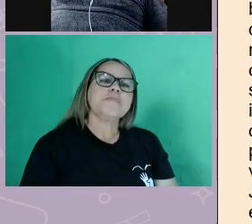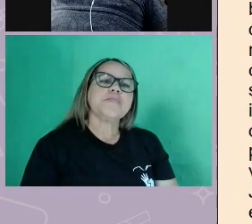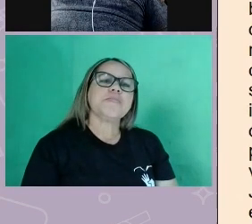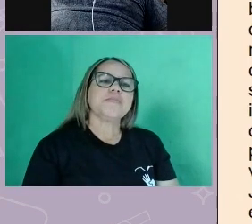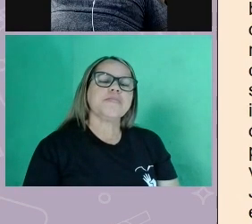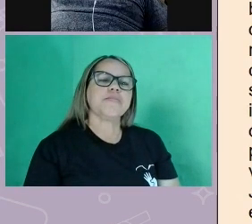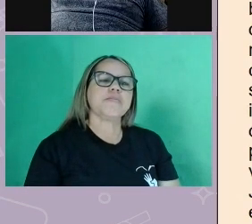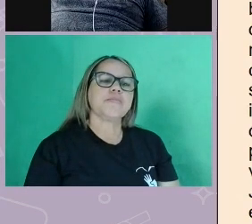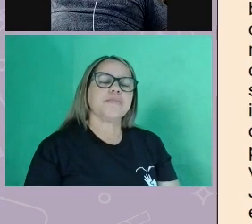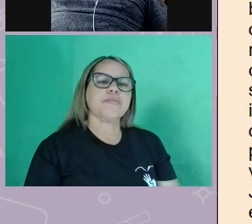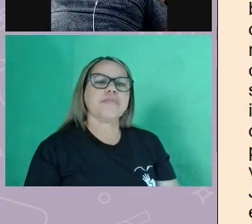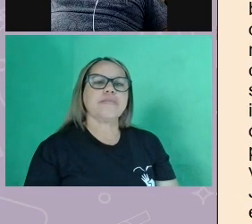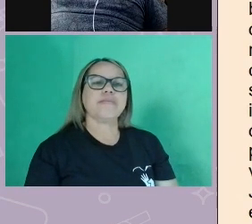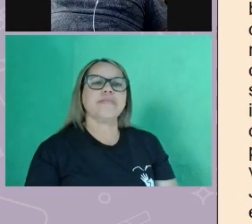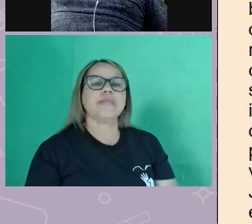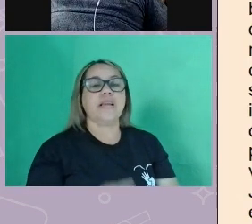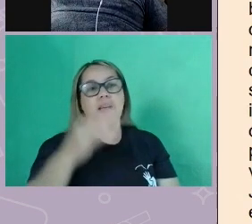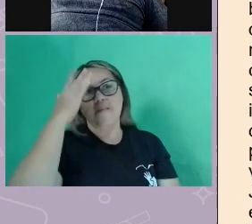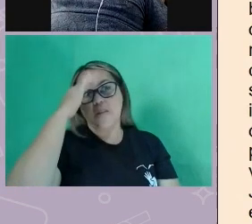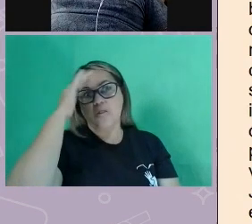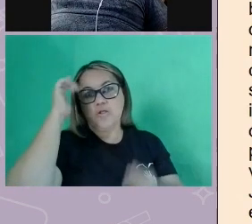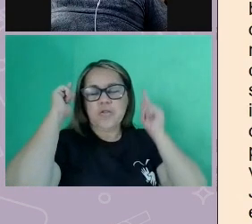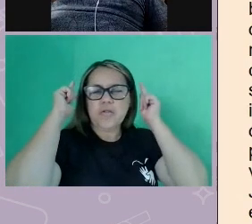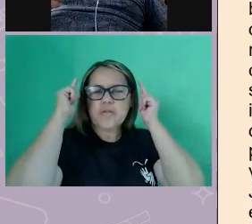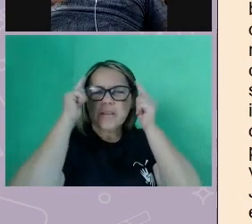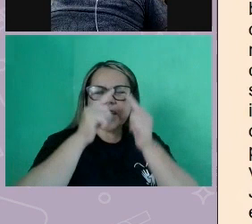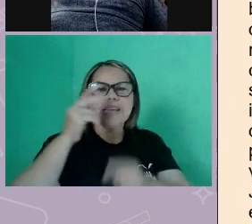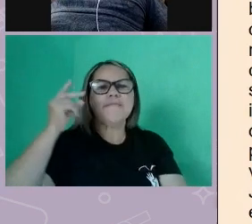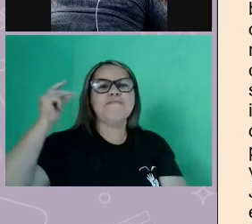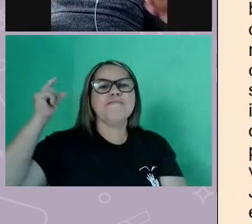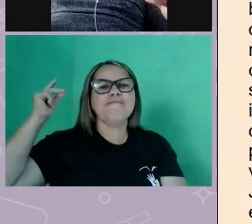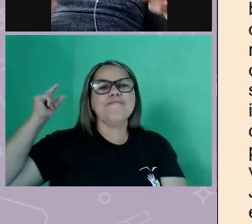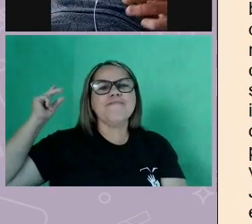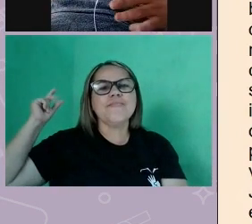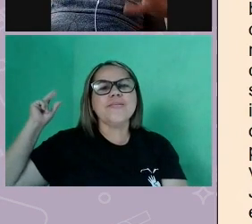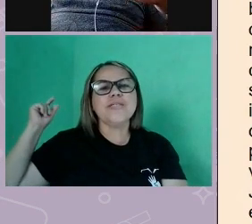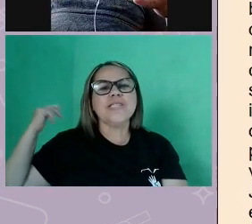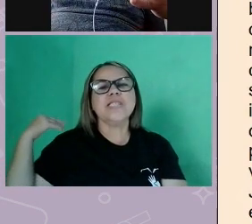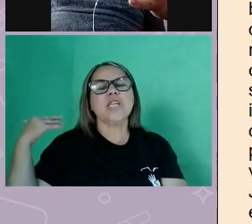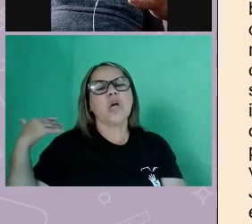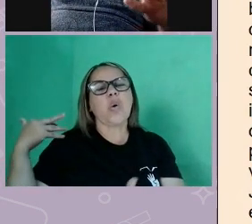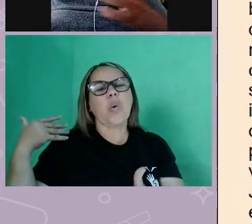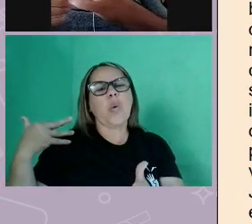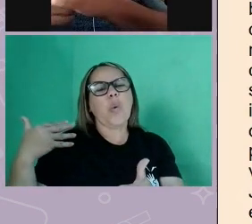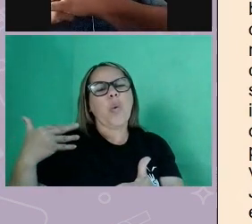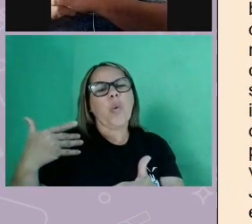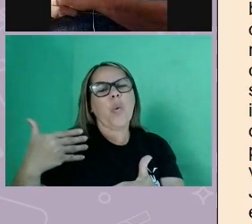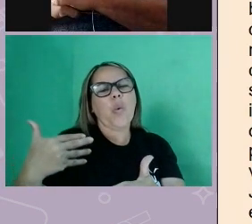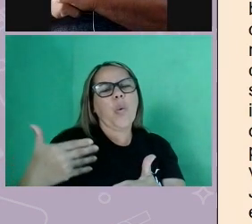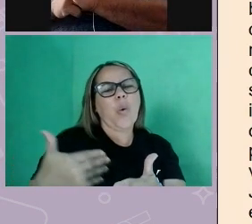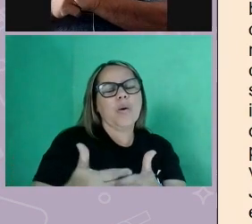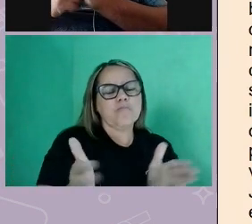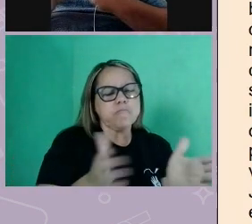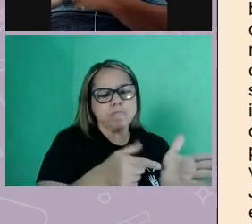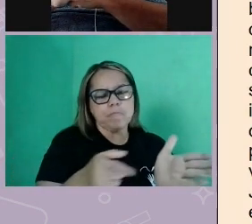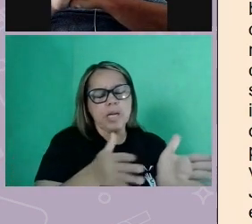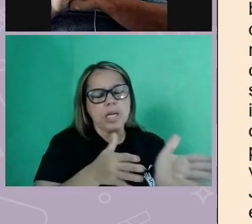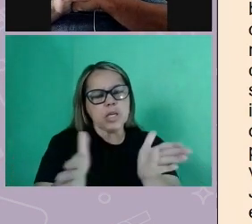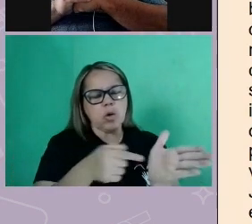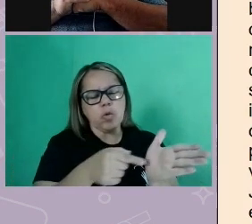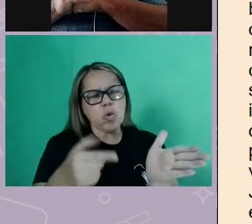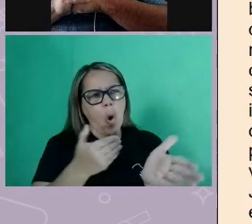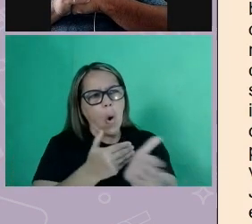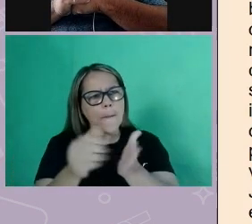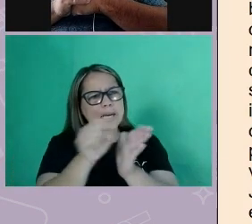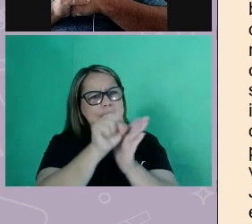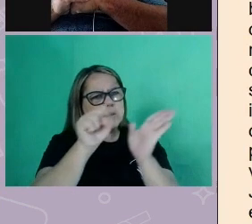a filosofia grega antiga corresponde a um longo período que começa no século